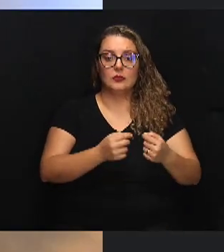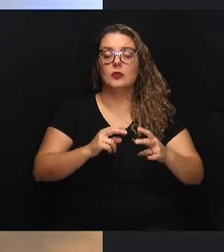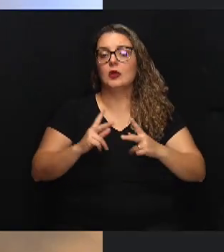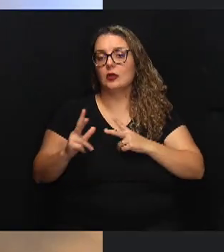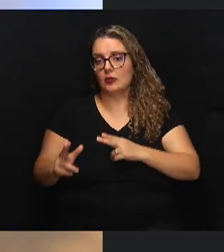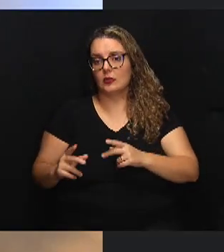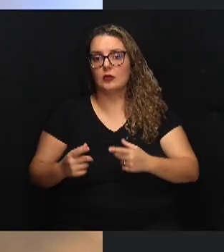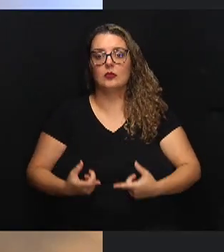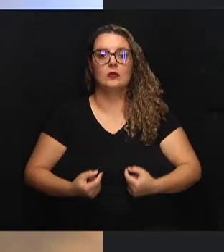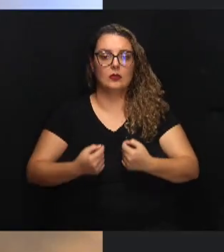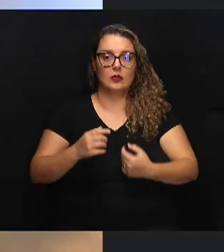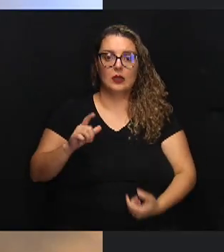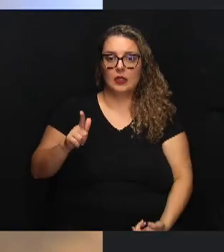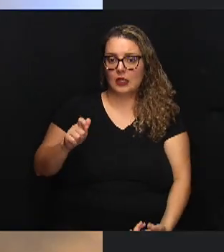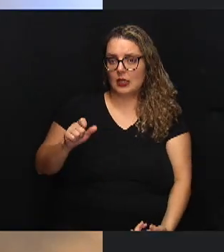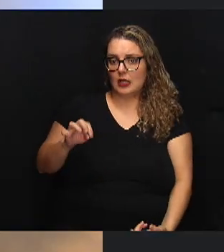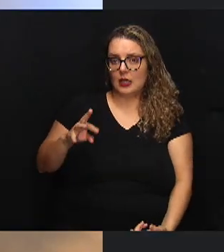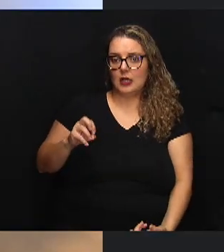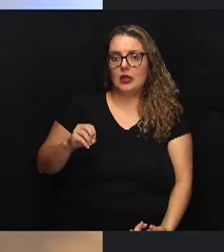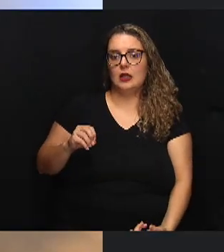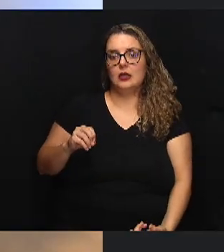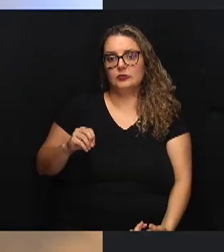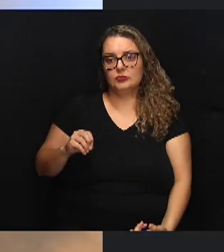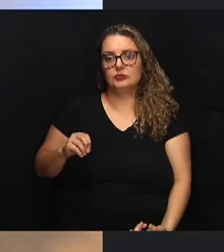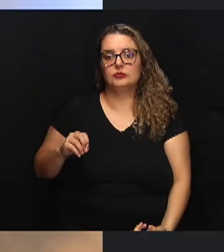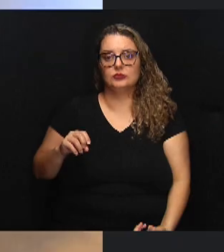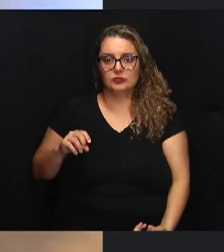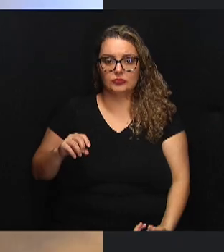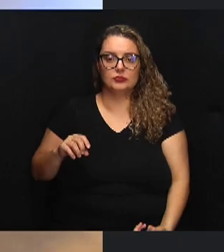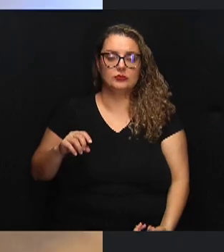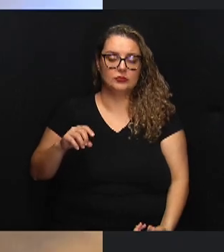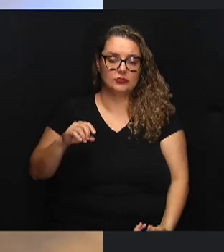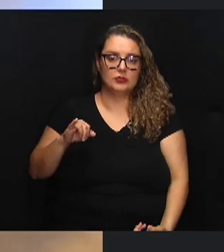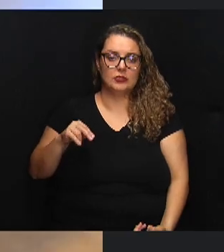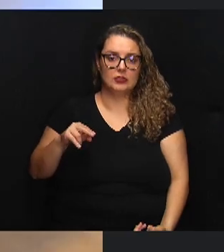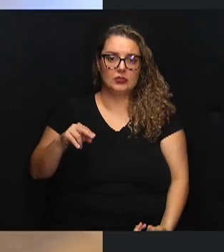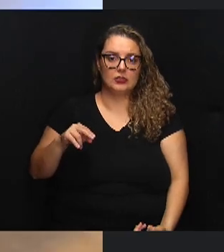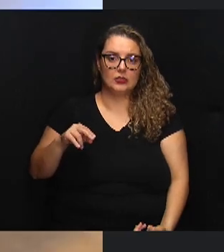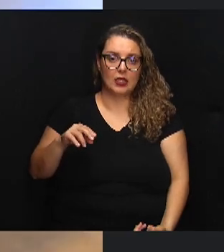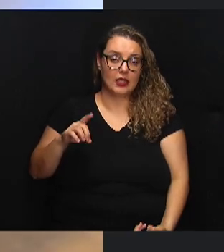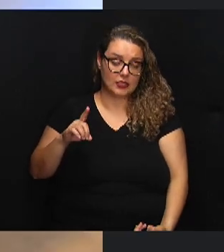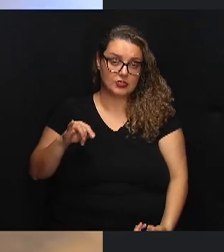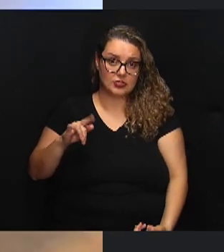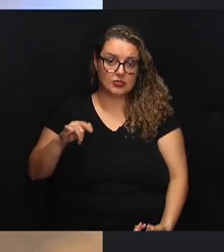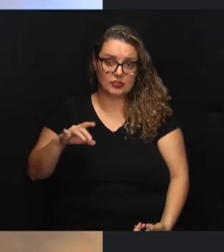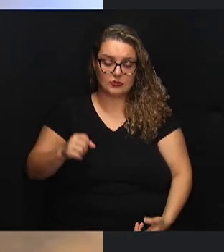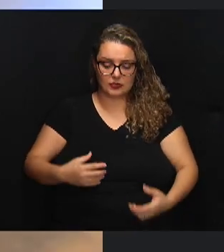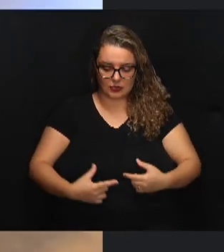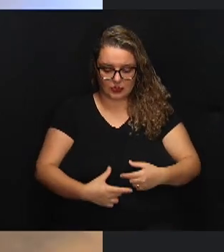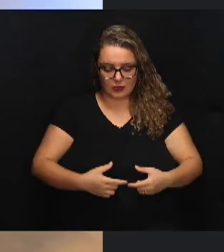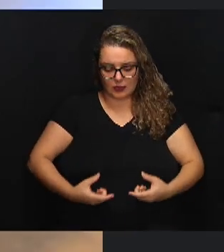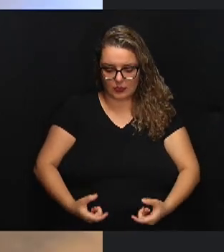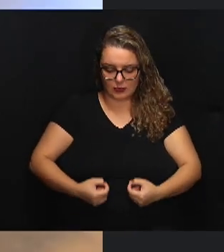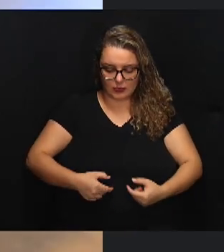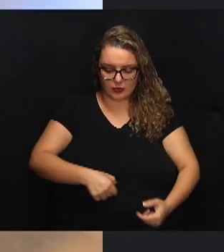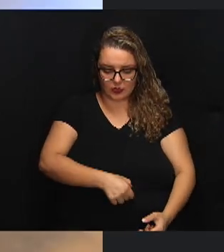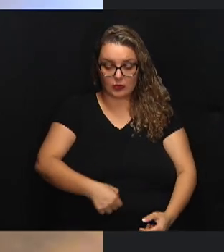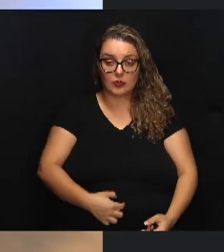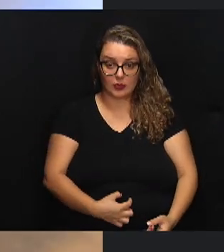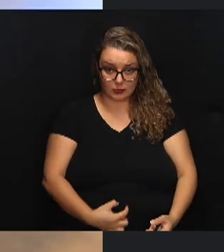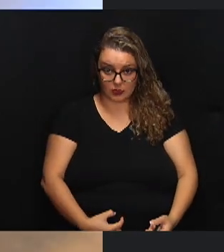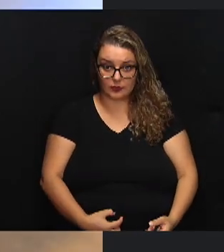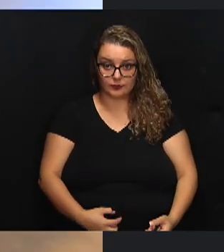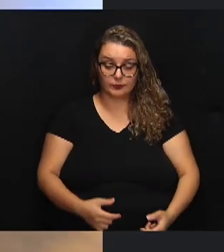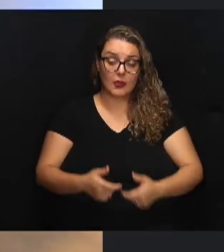tumores gastrointestinais, como tumores coloretais, são subtipos mais comuns mesmo. E muitas vezes o maior problema